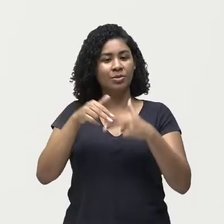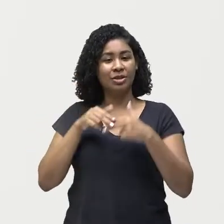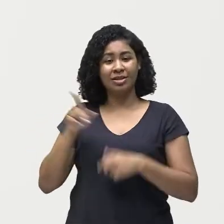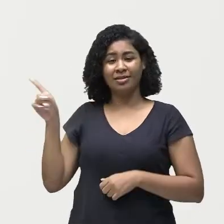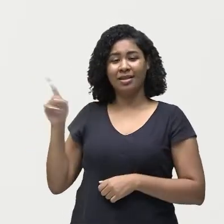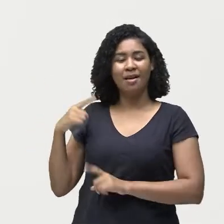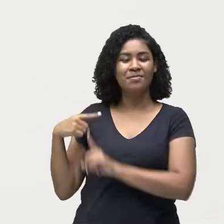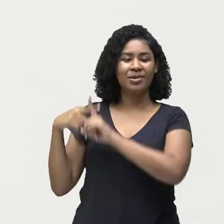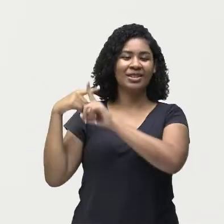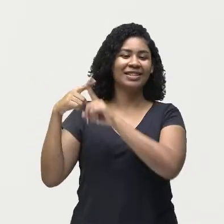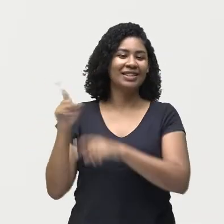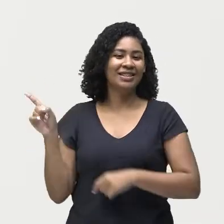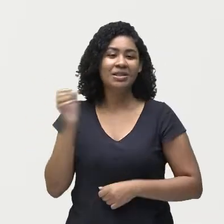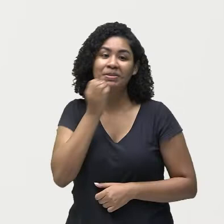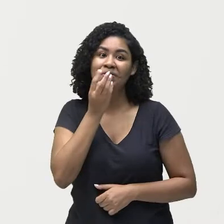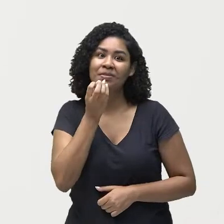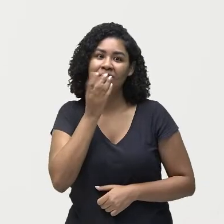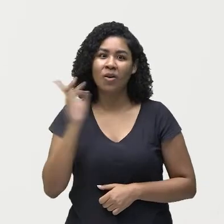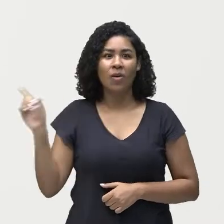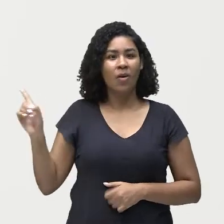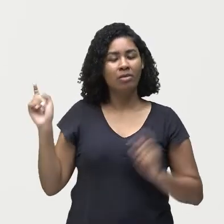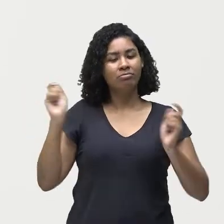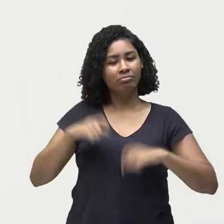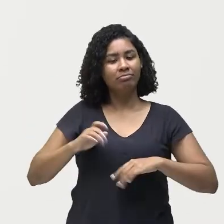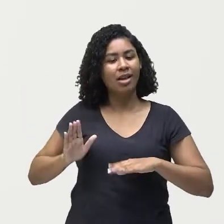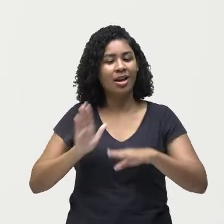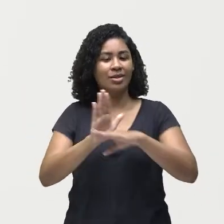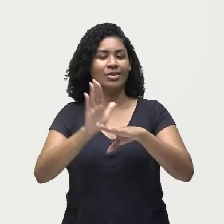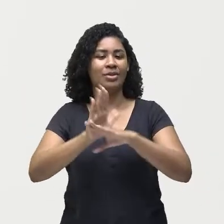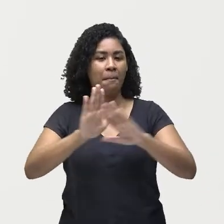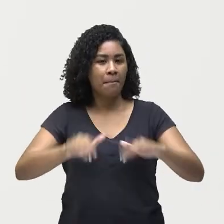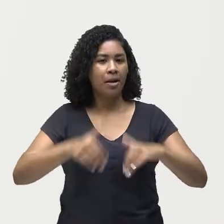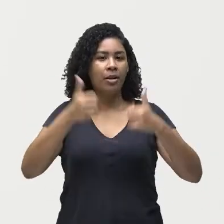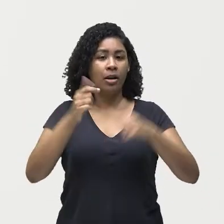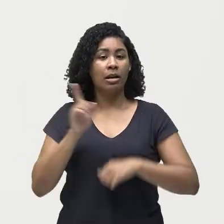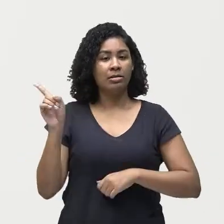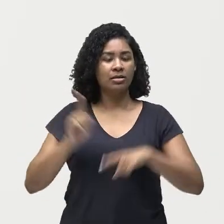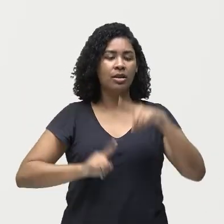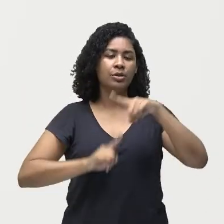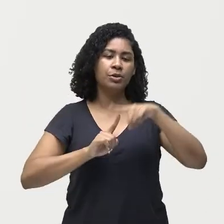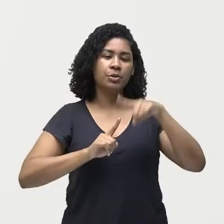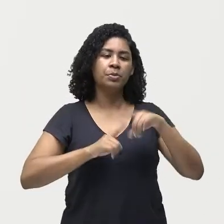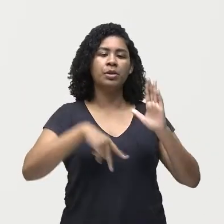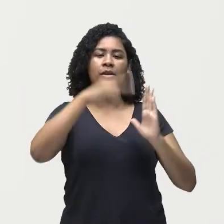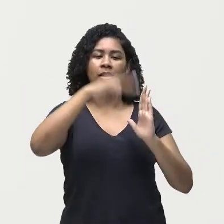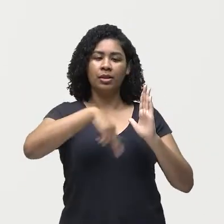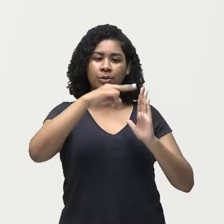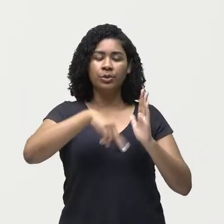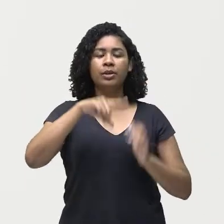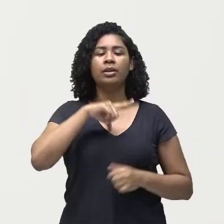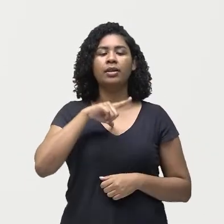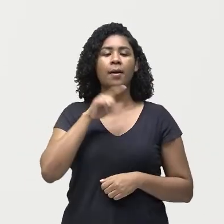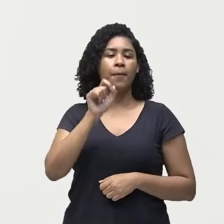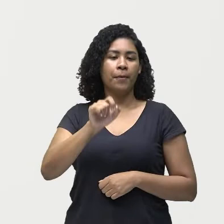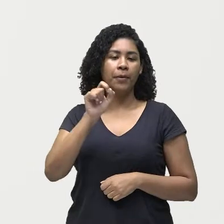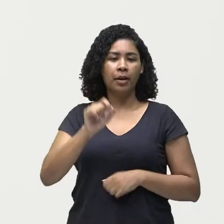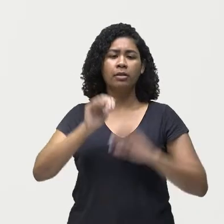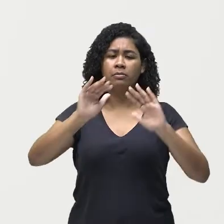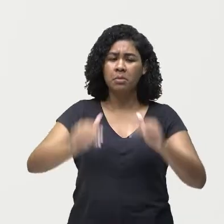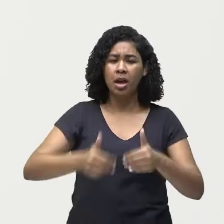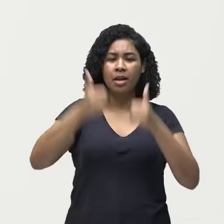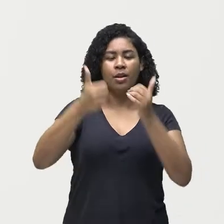nosso segundo benefício, é que esse tipo de leitura, o extensive reading, ele melhora